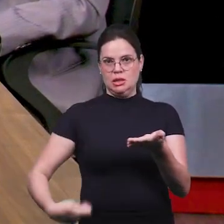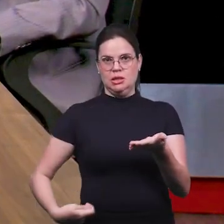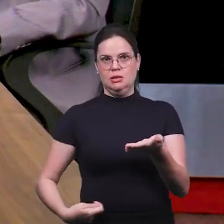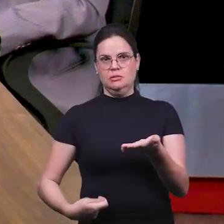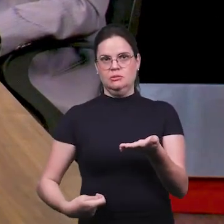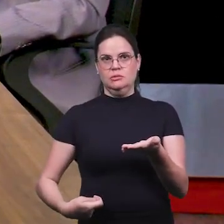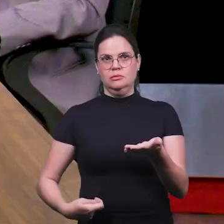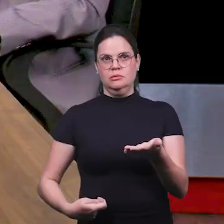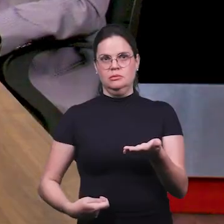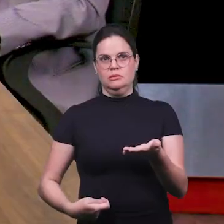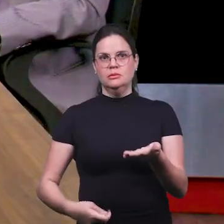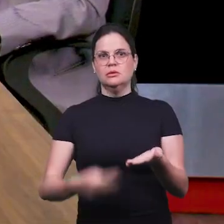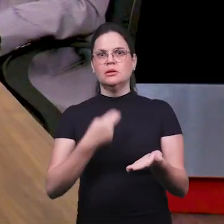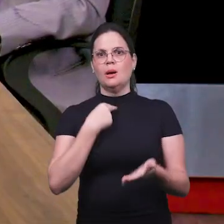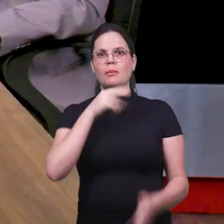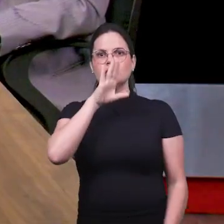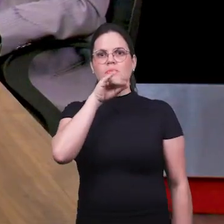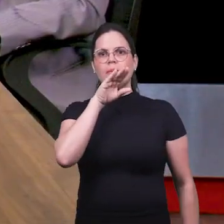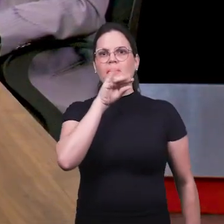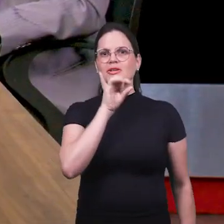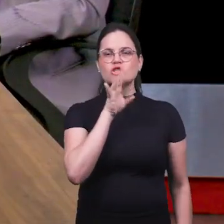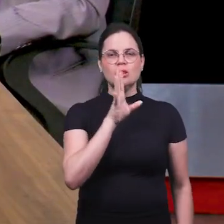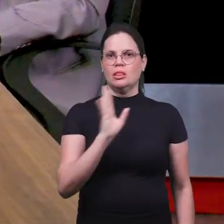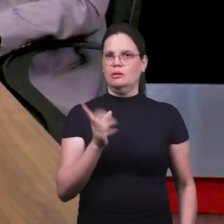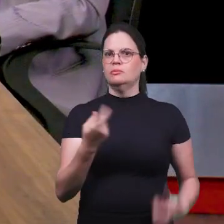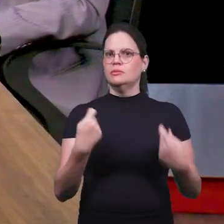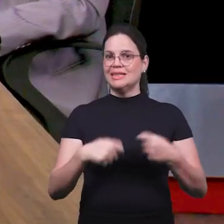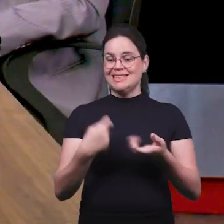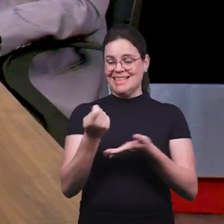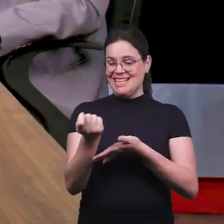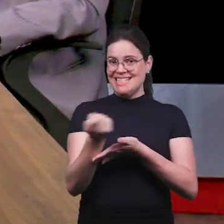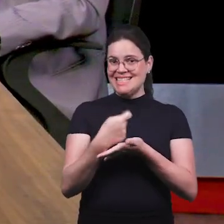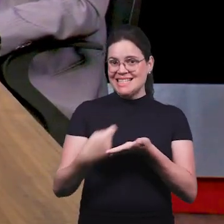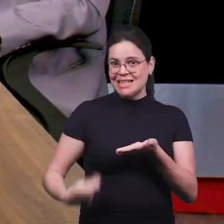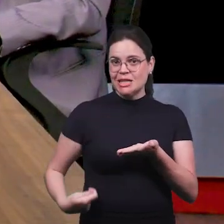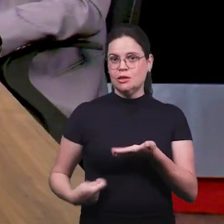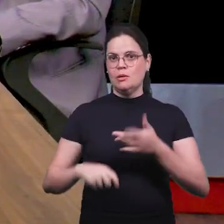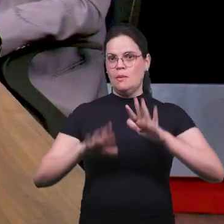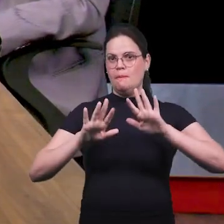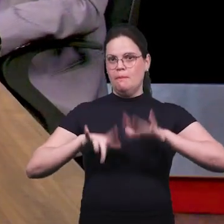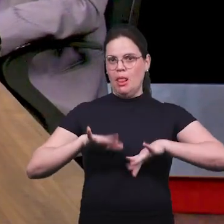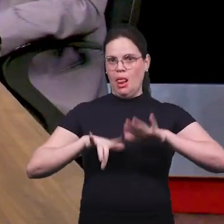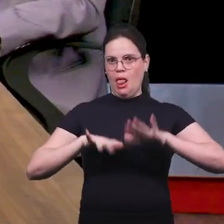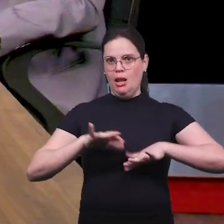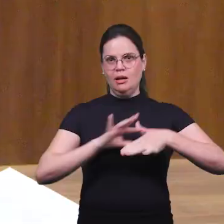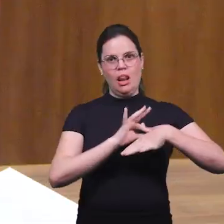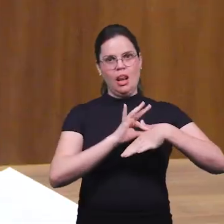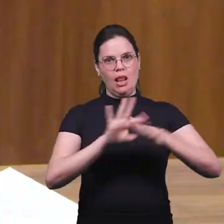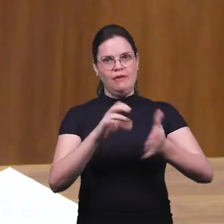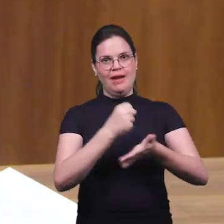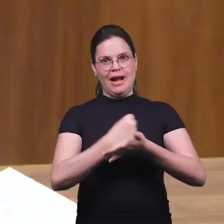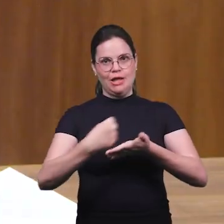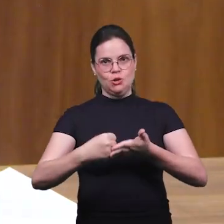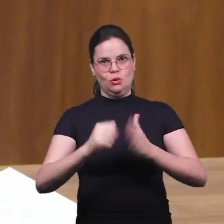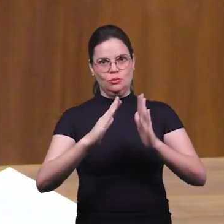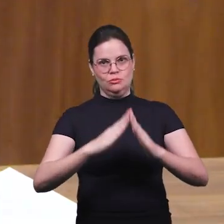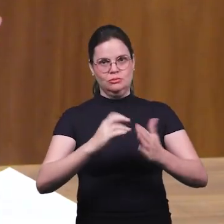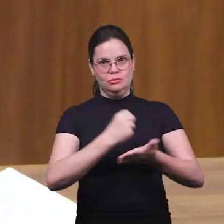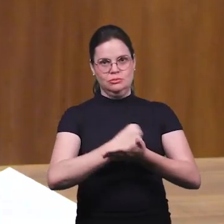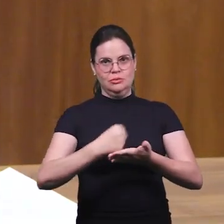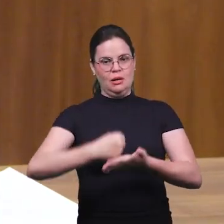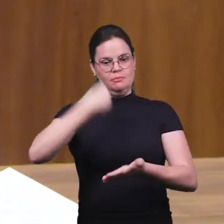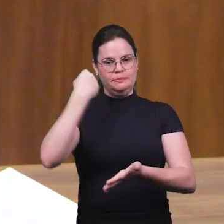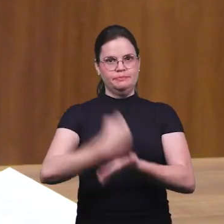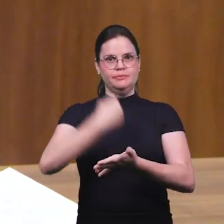pode ser um testamento meramente oral, então a gente formaliza isso por escrito e registra em cartório, geralmente para garantir a validade dele